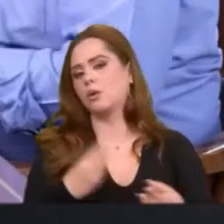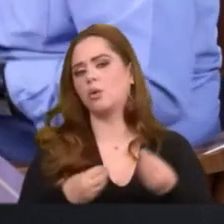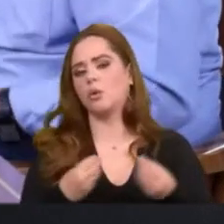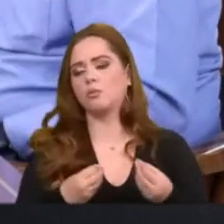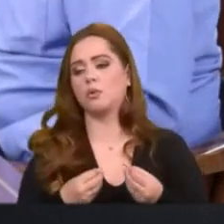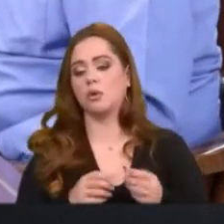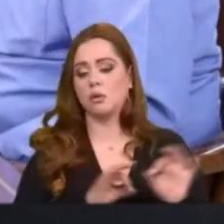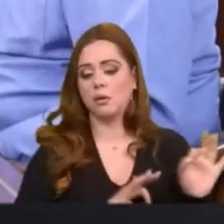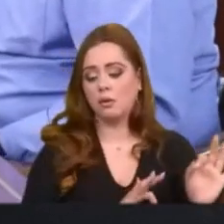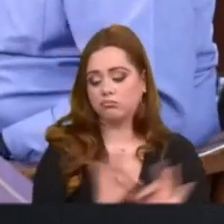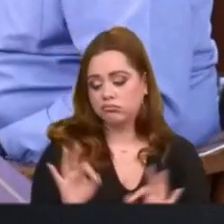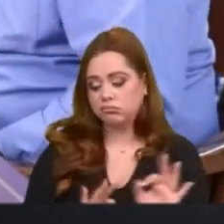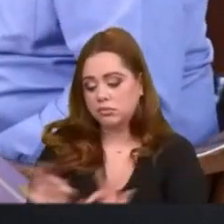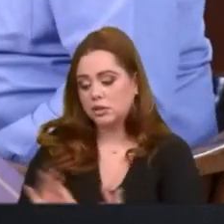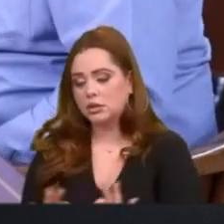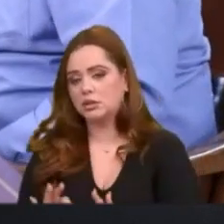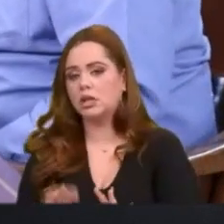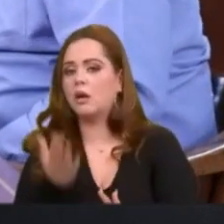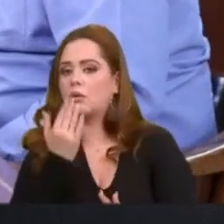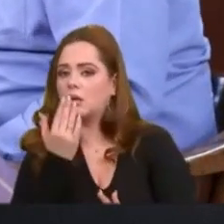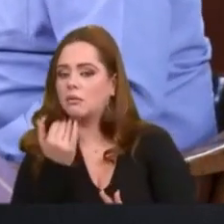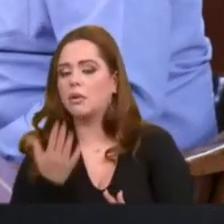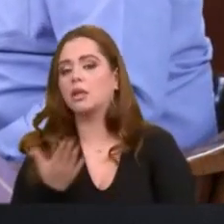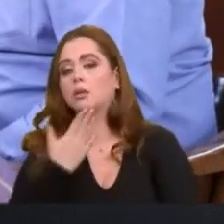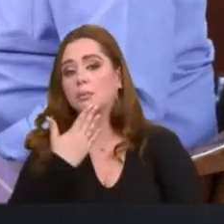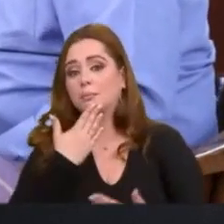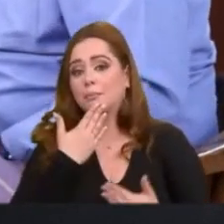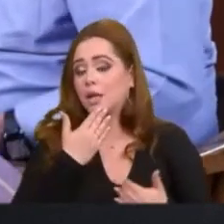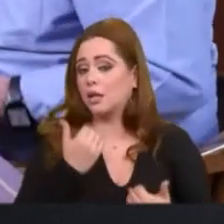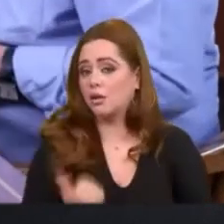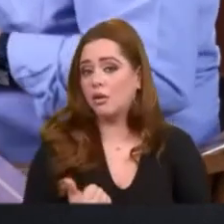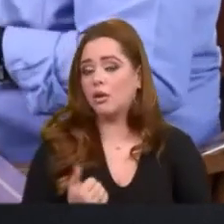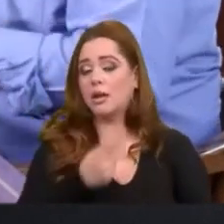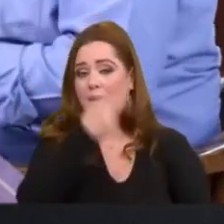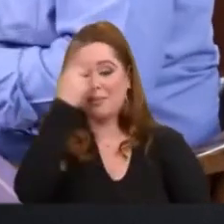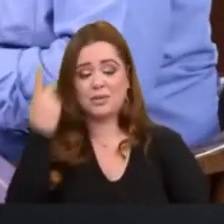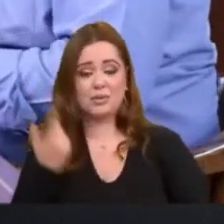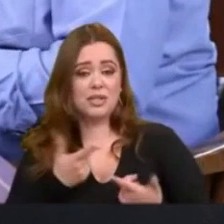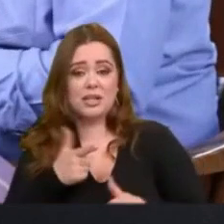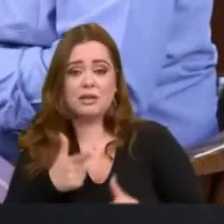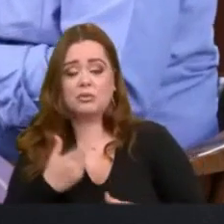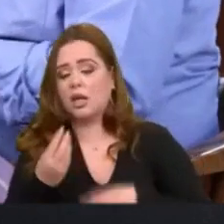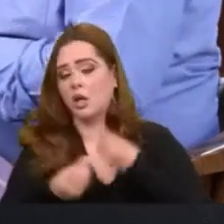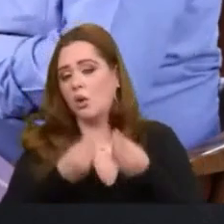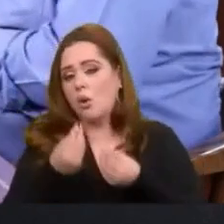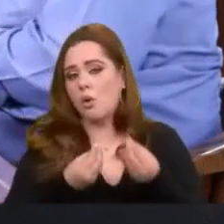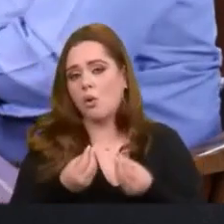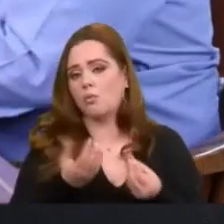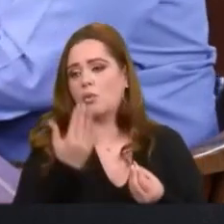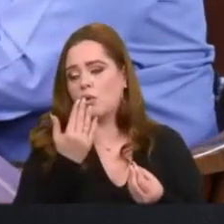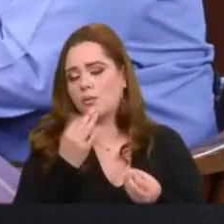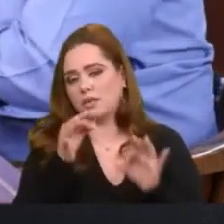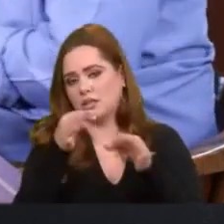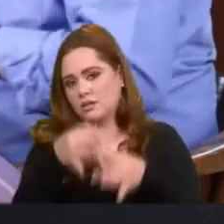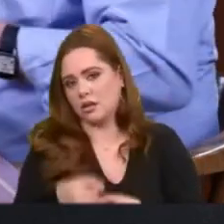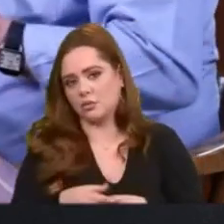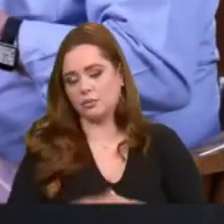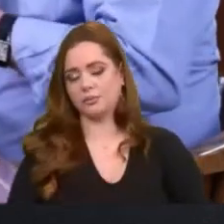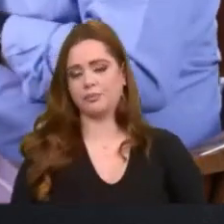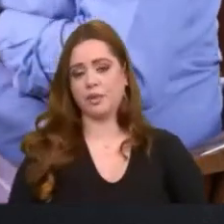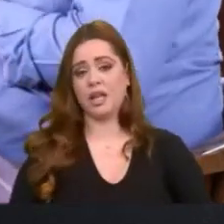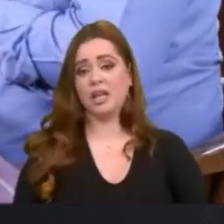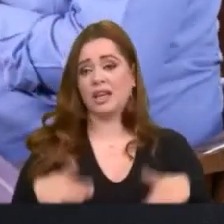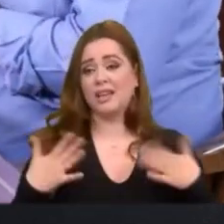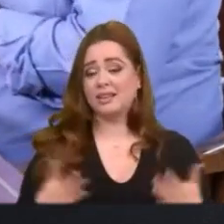alimento para as pessoas que estão sem condições de se alimentar corretamente então é muito